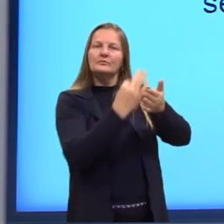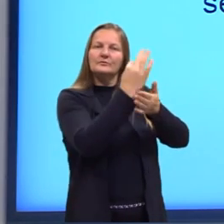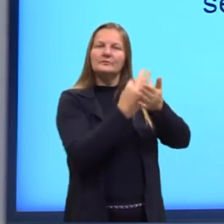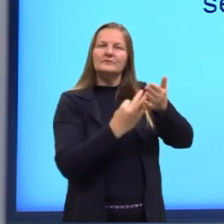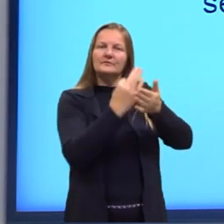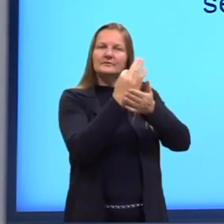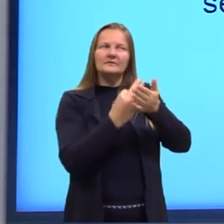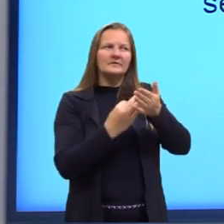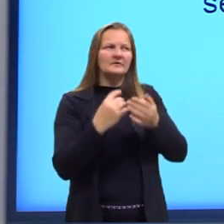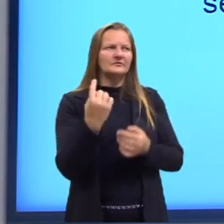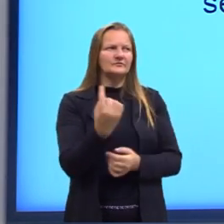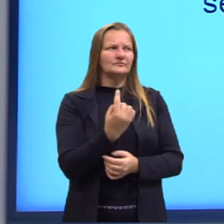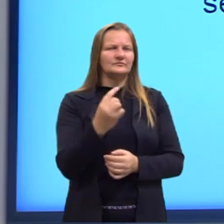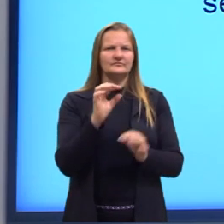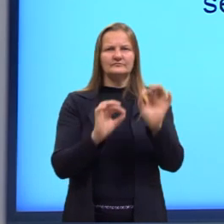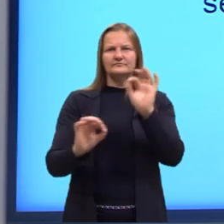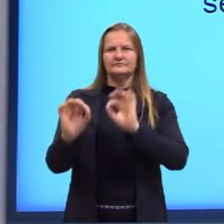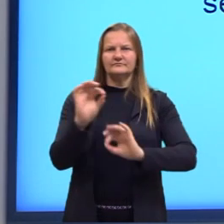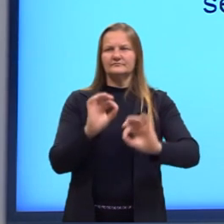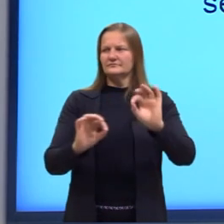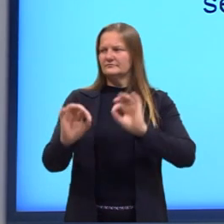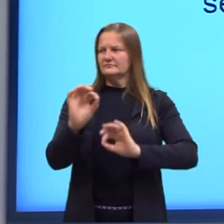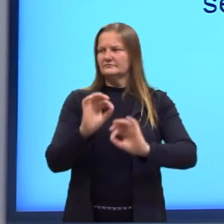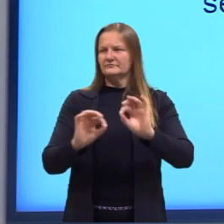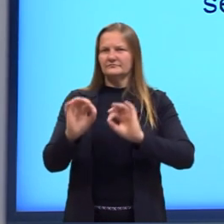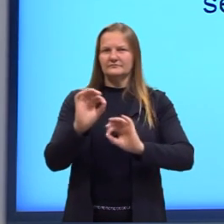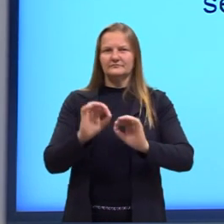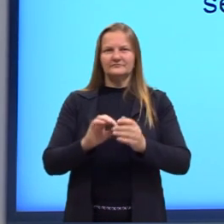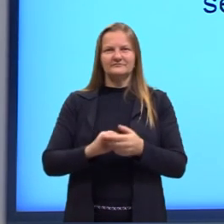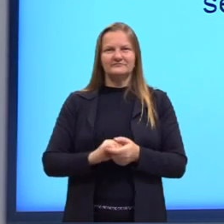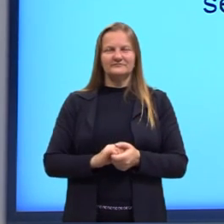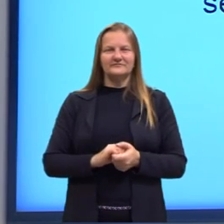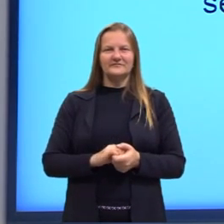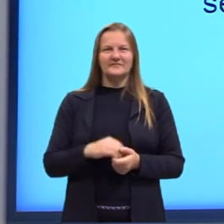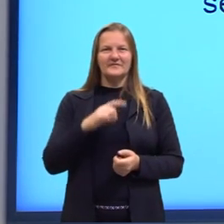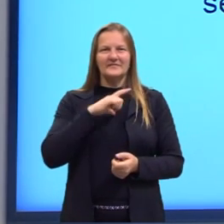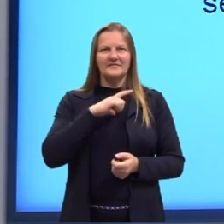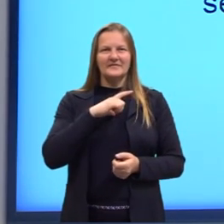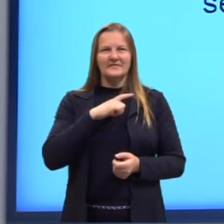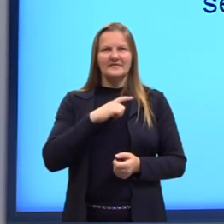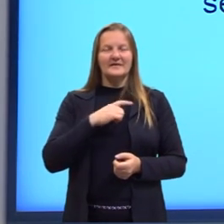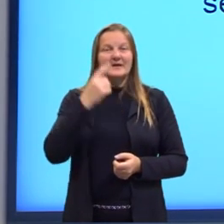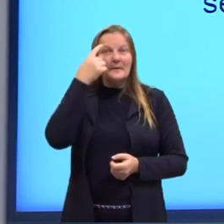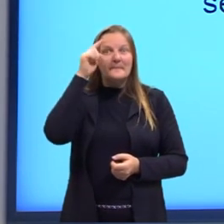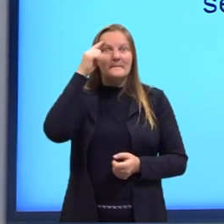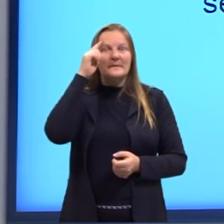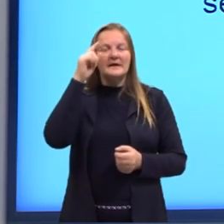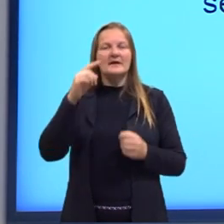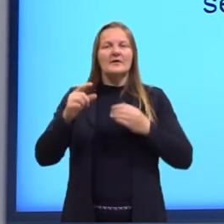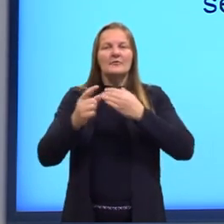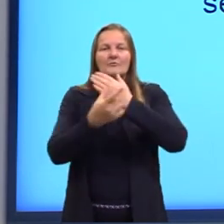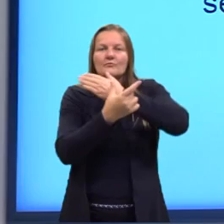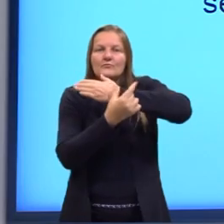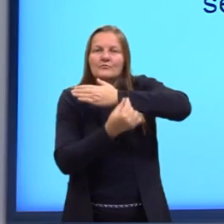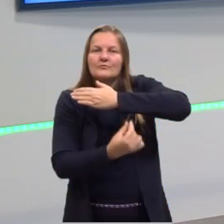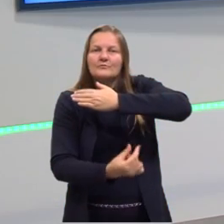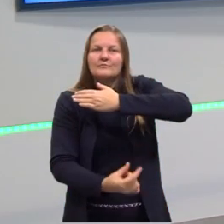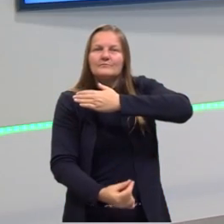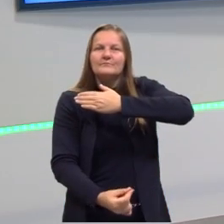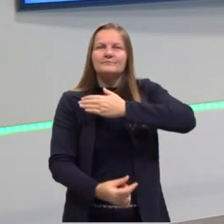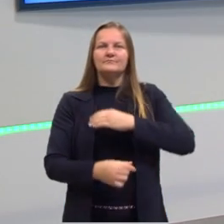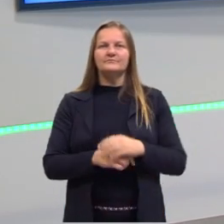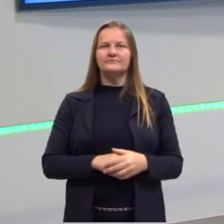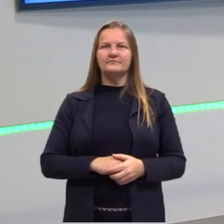tá em um texto individual e essa ideia da coerência a gente tem